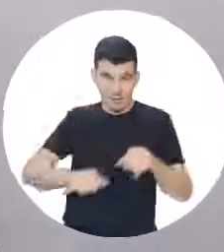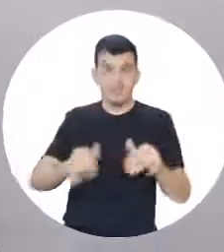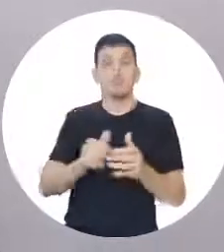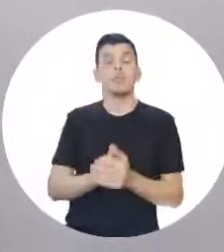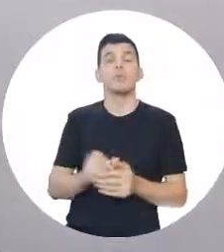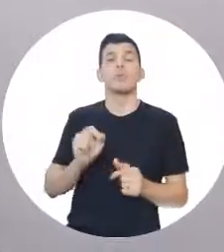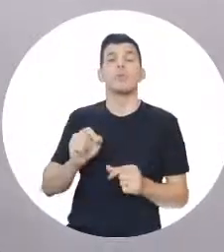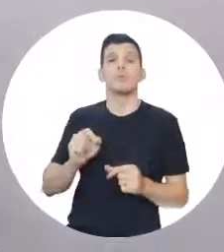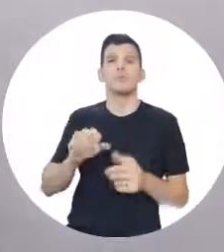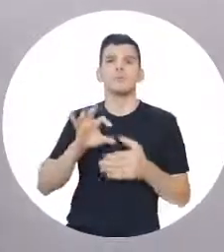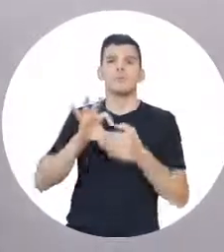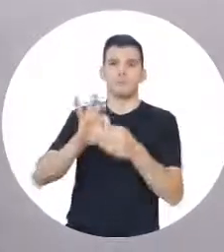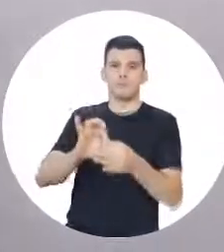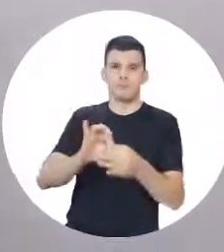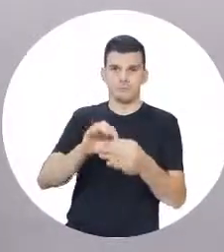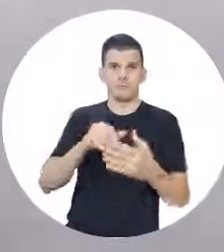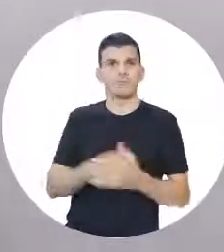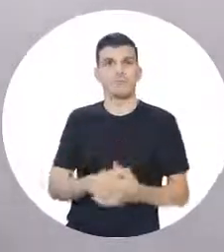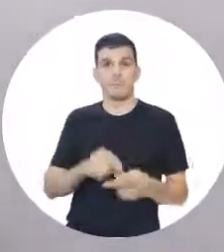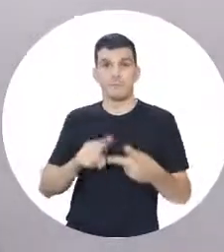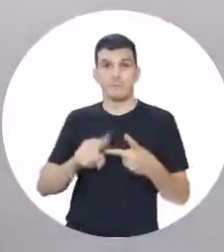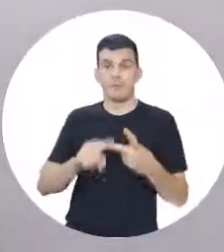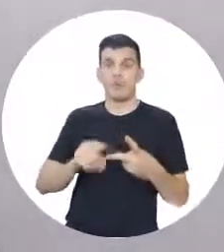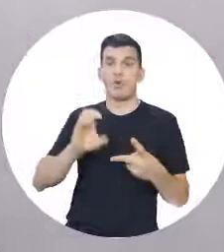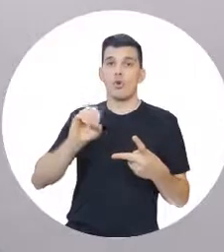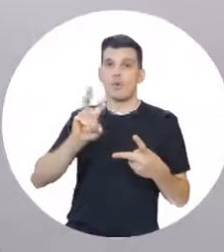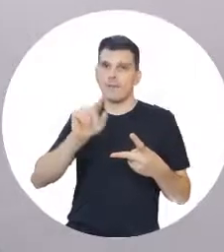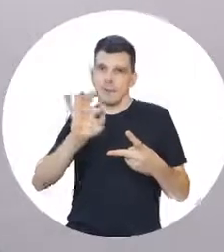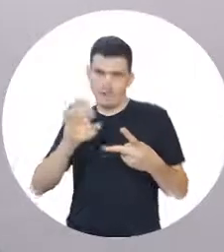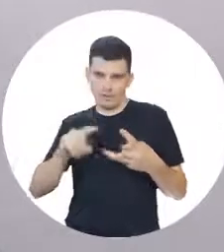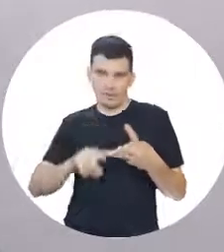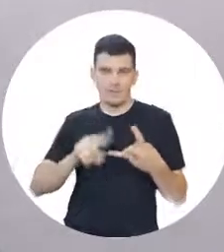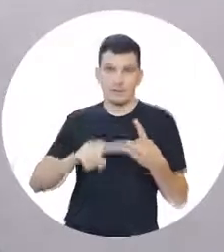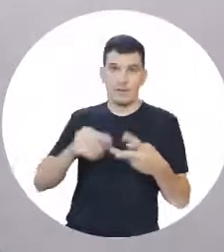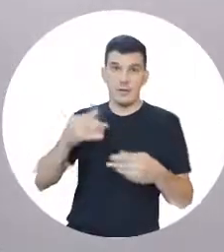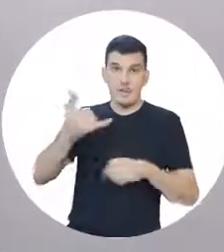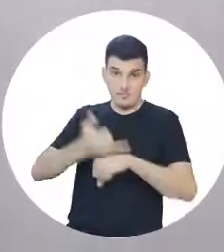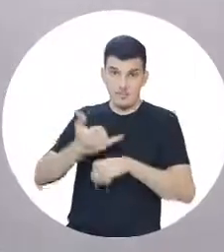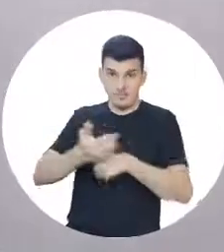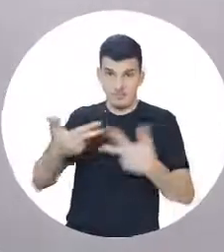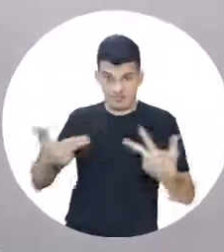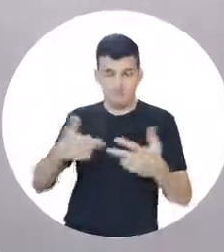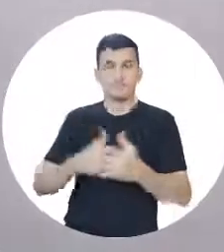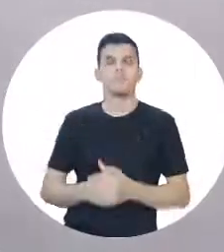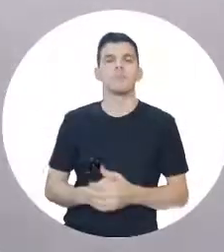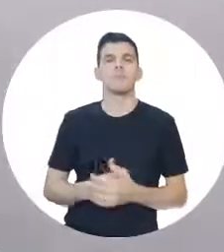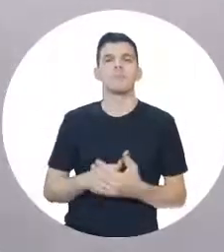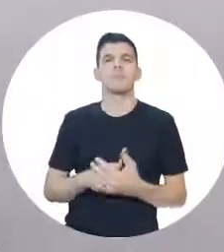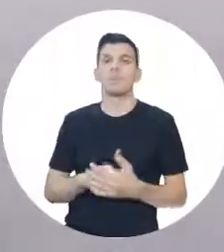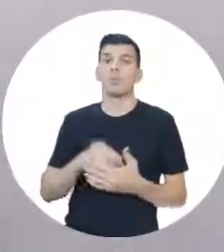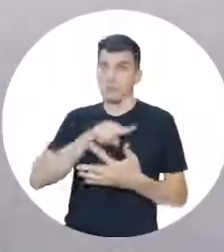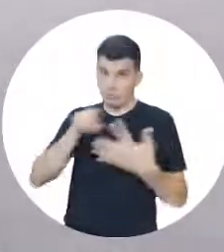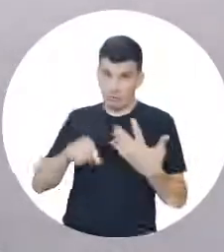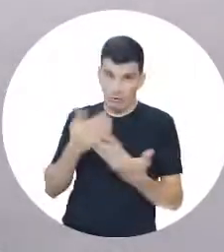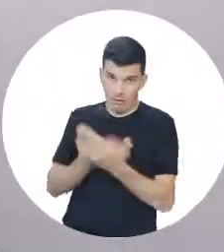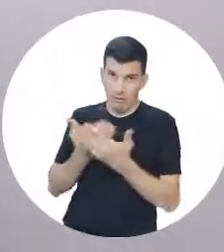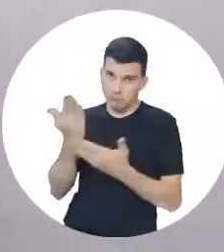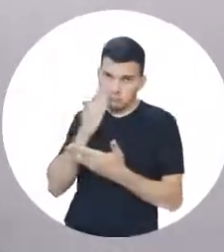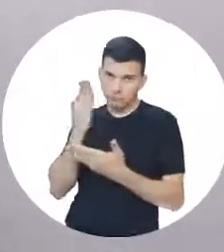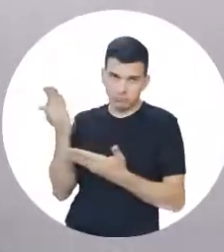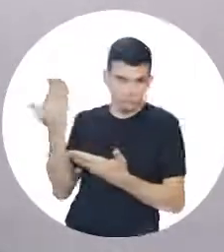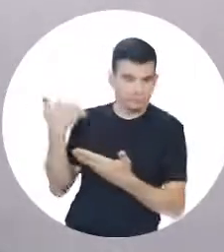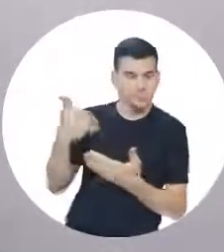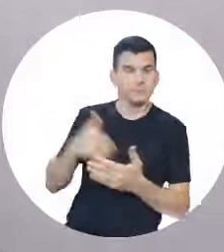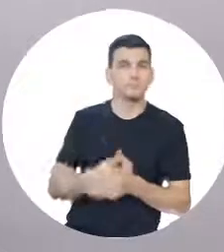os compostos formados por ligação iônica, ligação covalente, ligação metálica, principalmente suas características